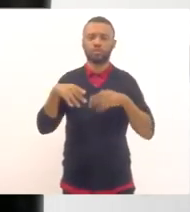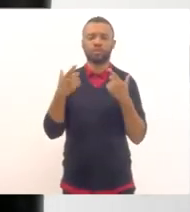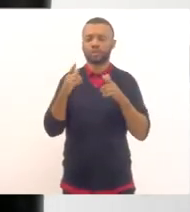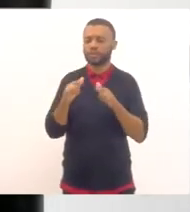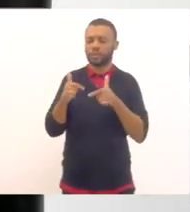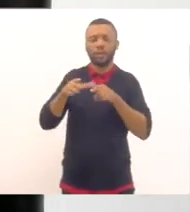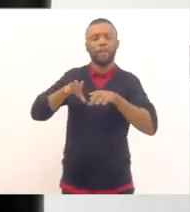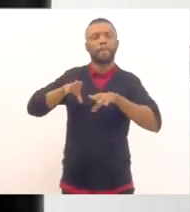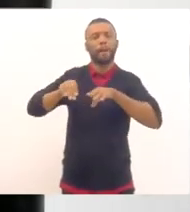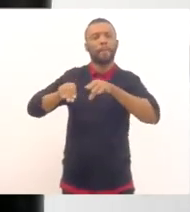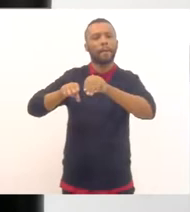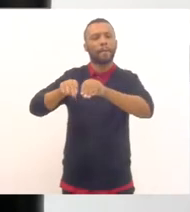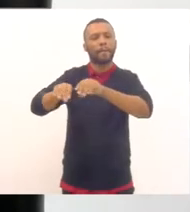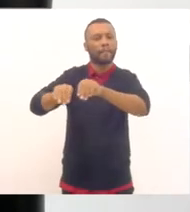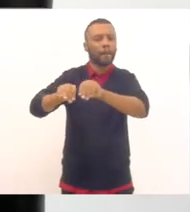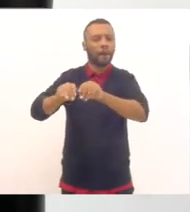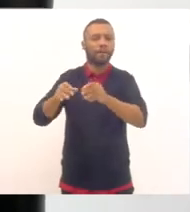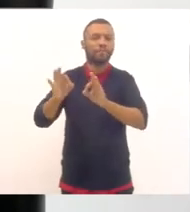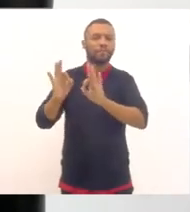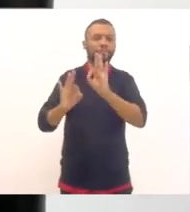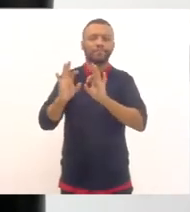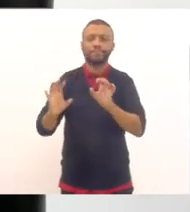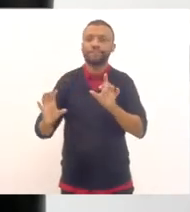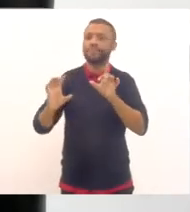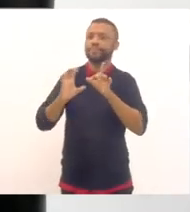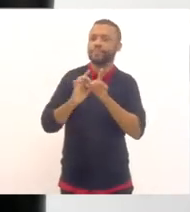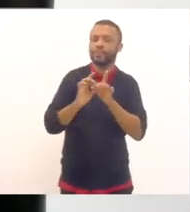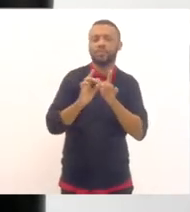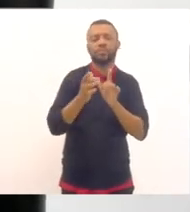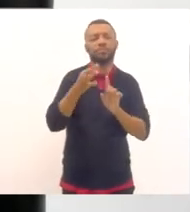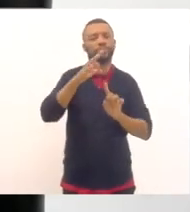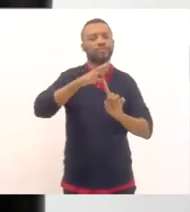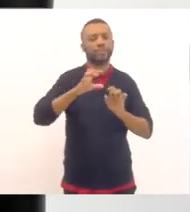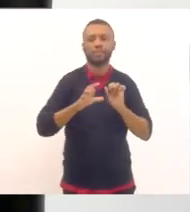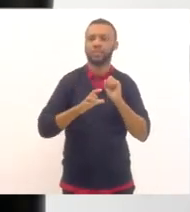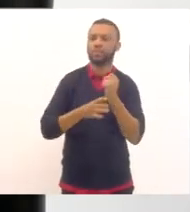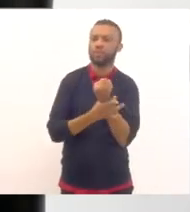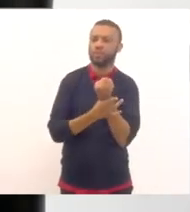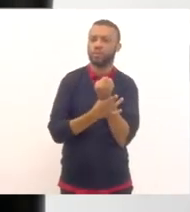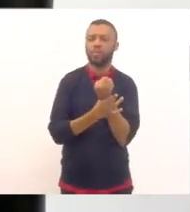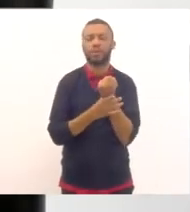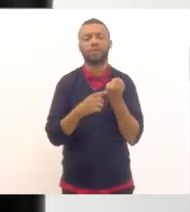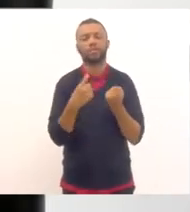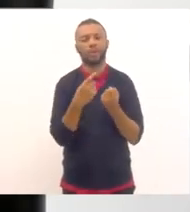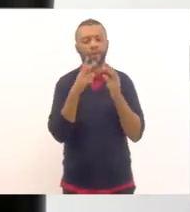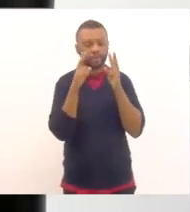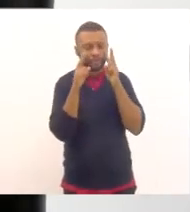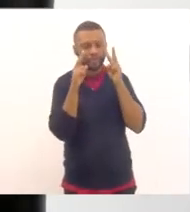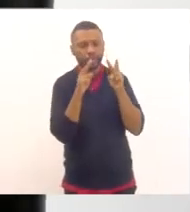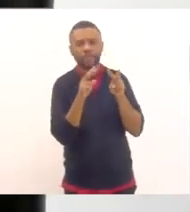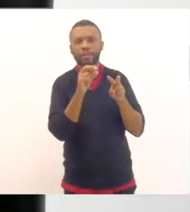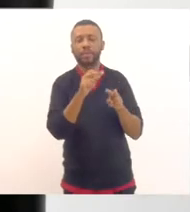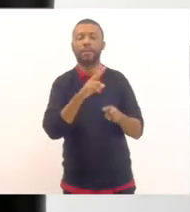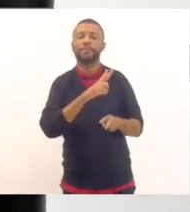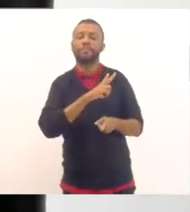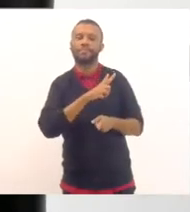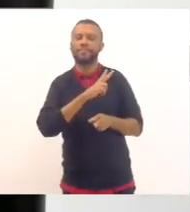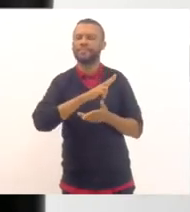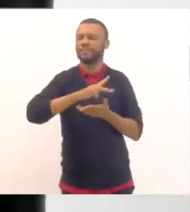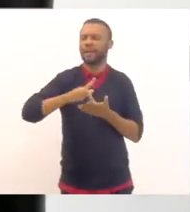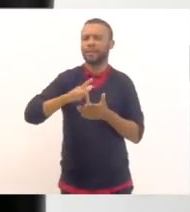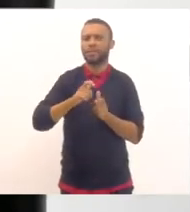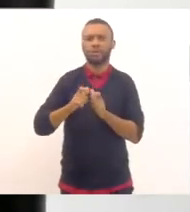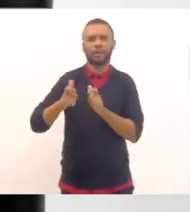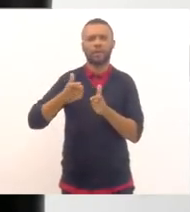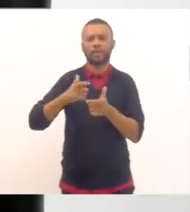foram feitas no contexto da operação Estação segura a gente viu aqui e vimos pessoalmente em vários lugares tem aqueles muros